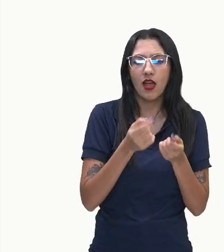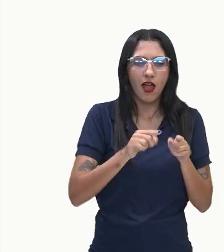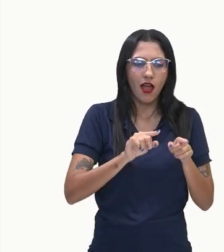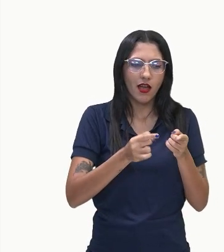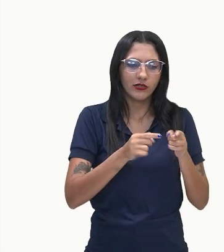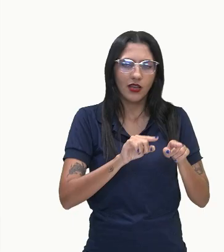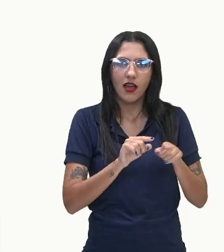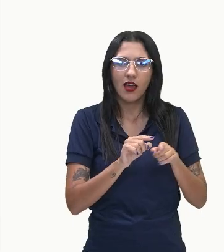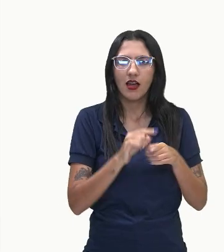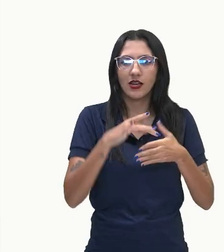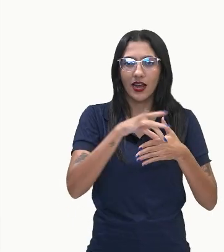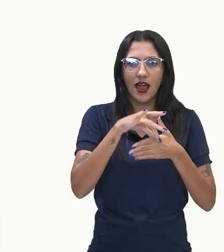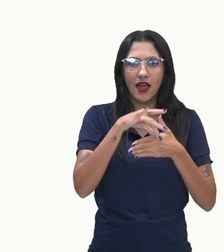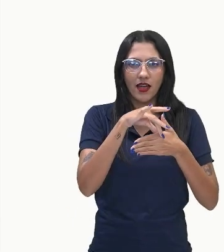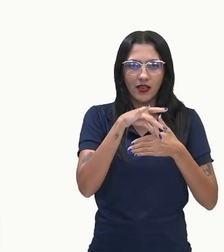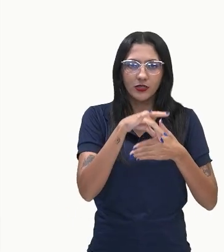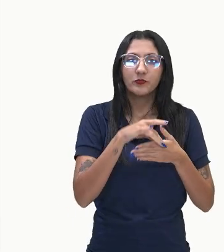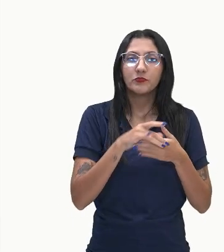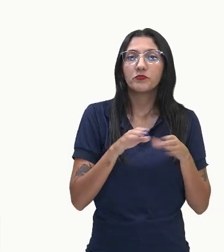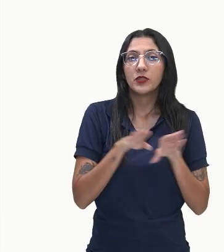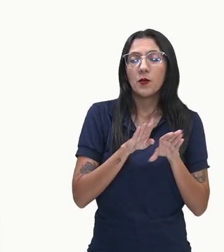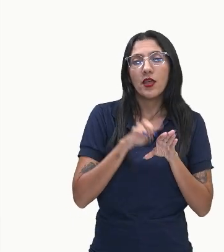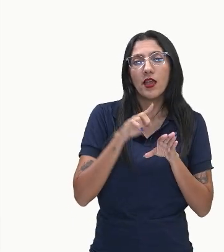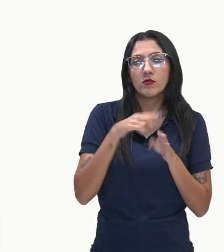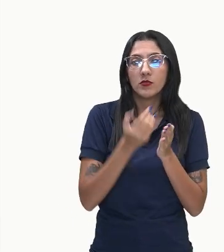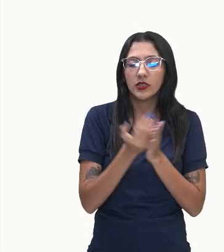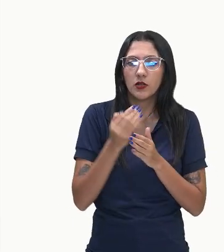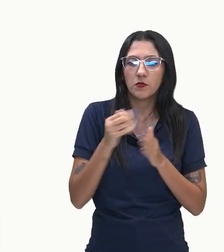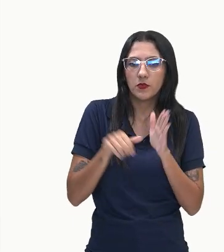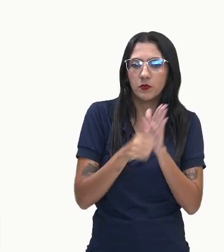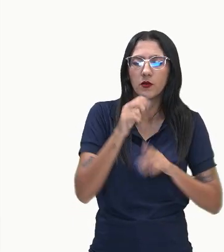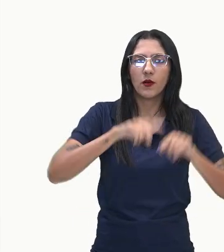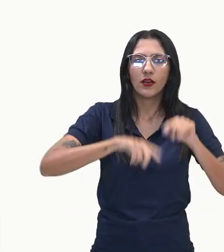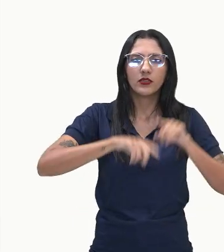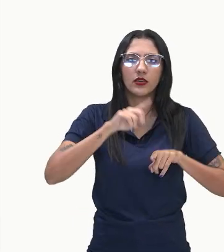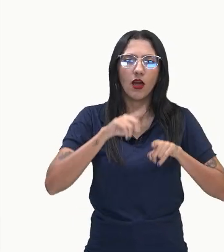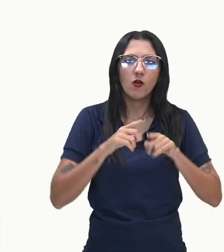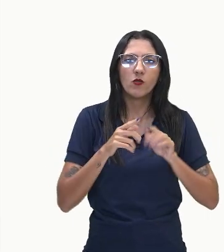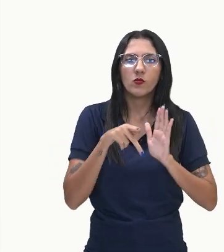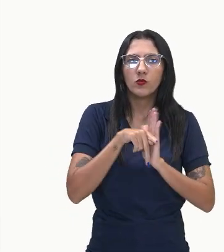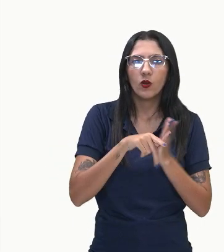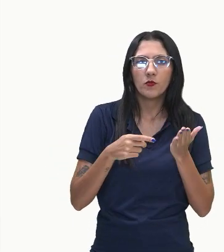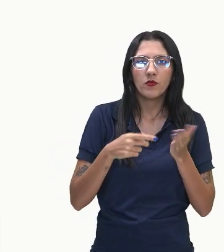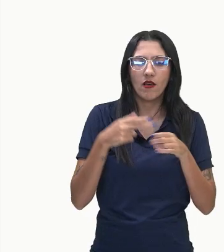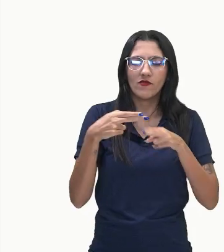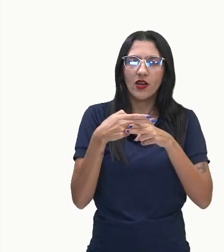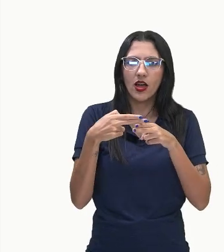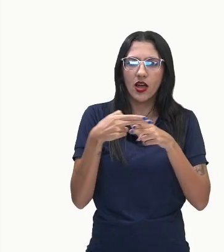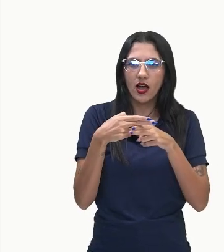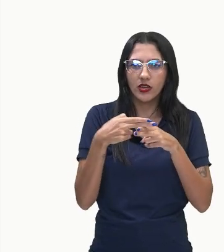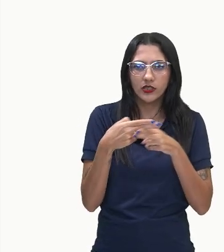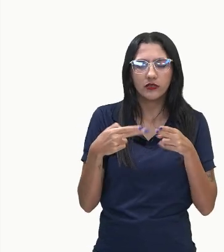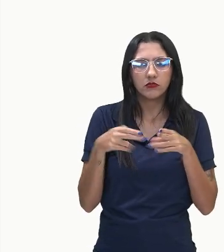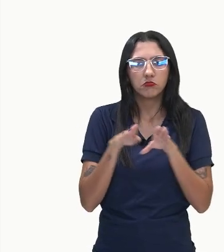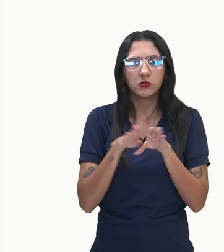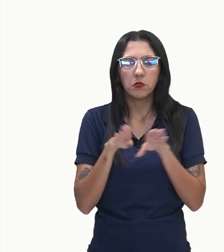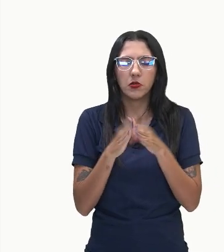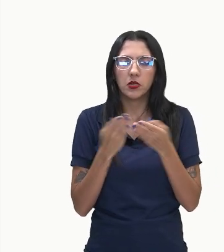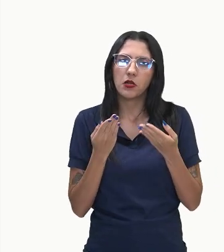foram construídas as primeiras ferramentas, como facas e